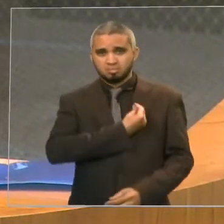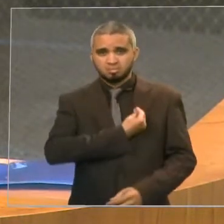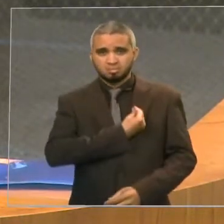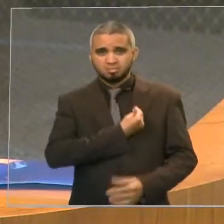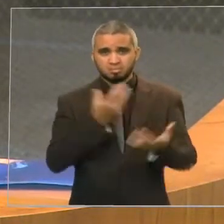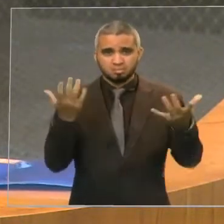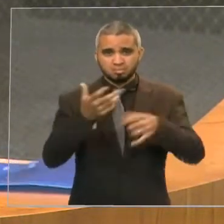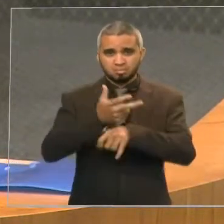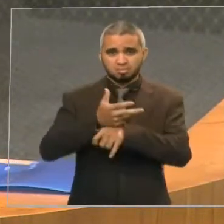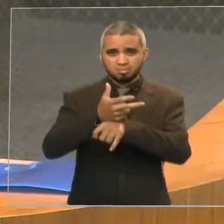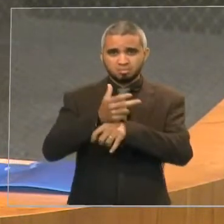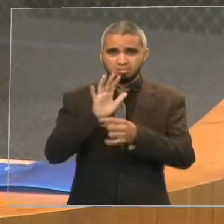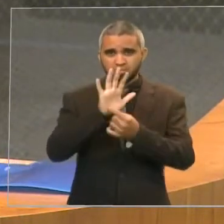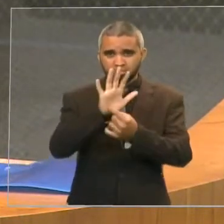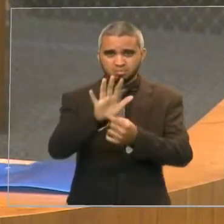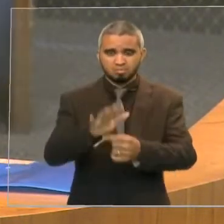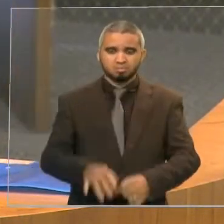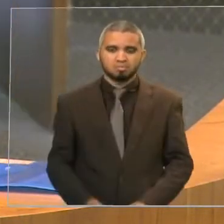sessão.